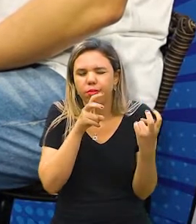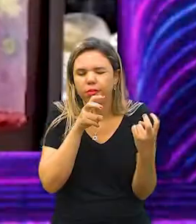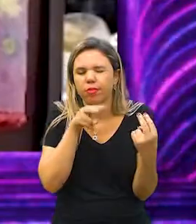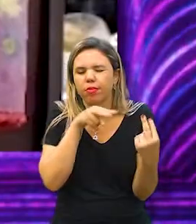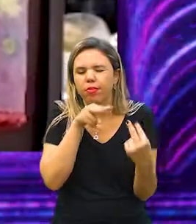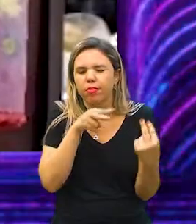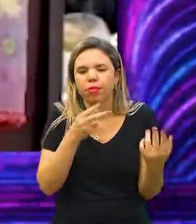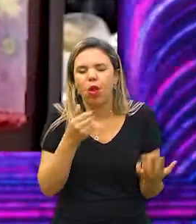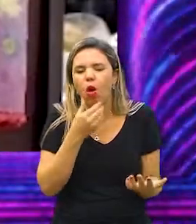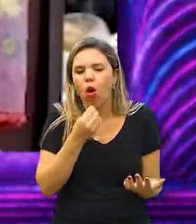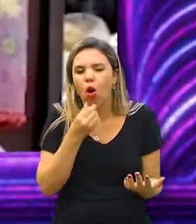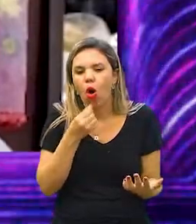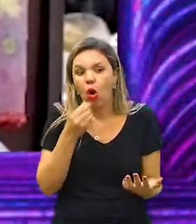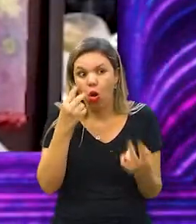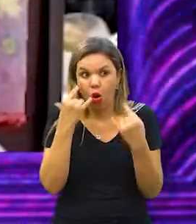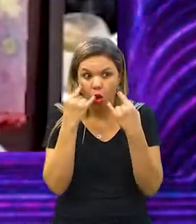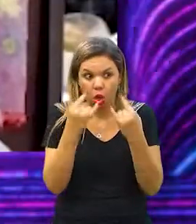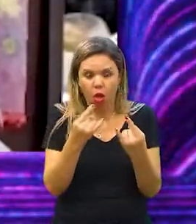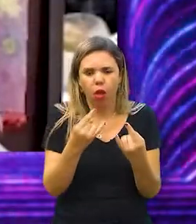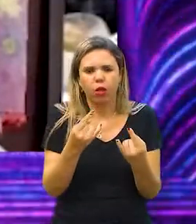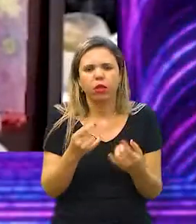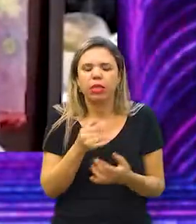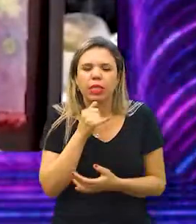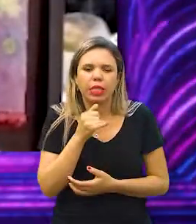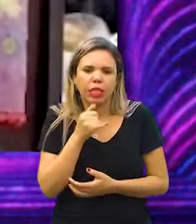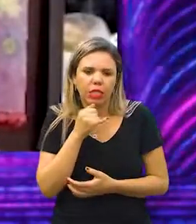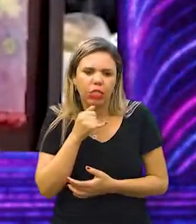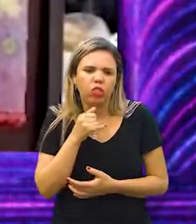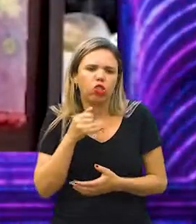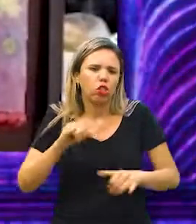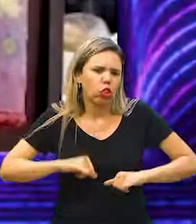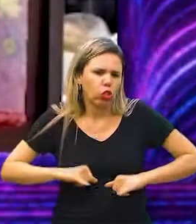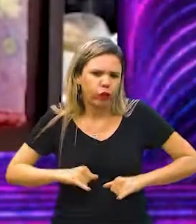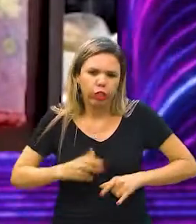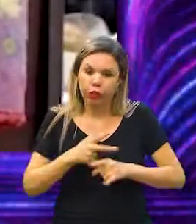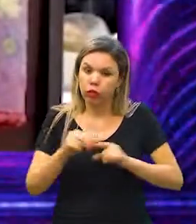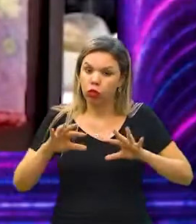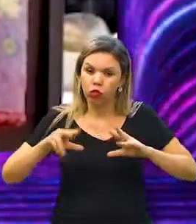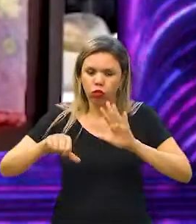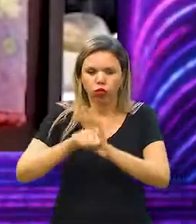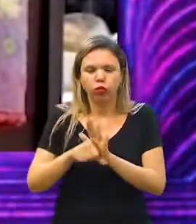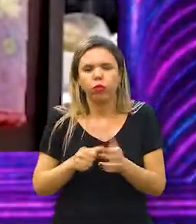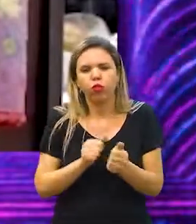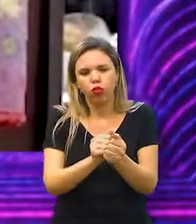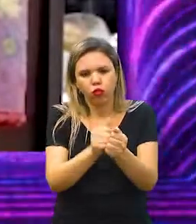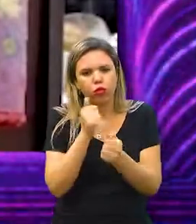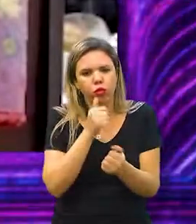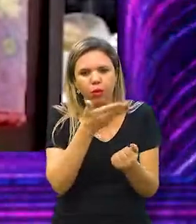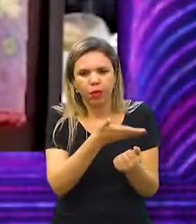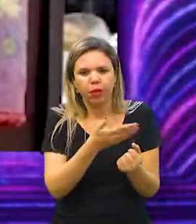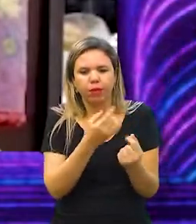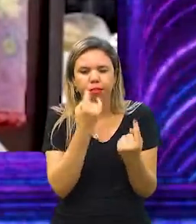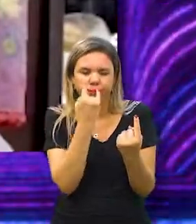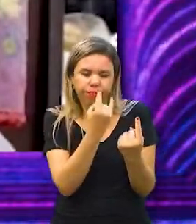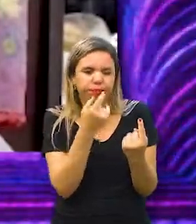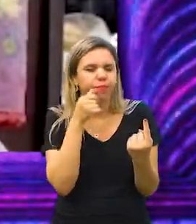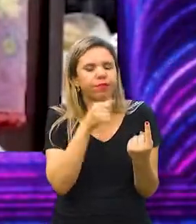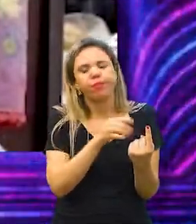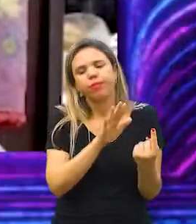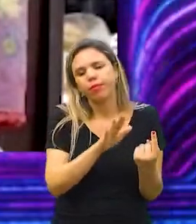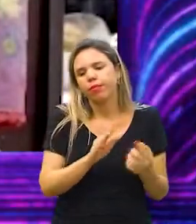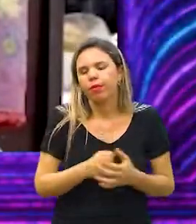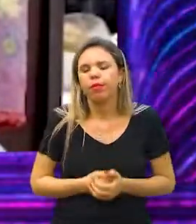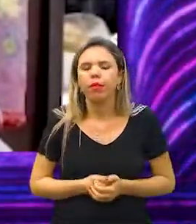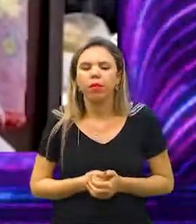ela. E ele está interessado em pagar por todos os crimes para estar do lado dela. Mas,